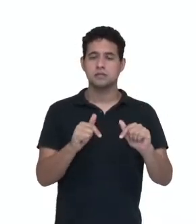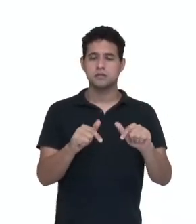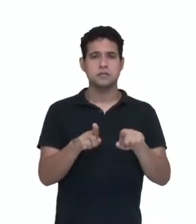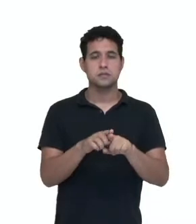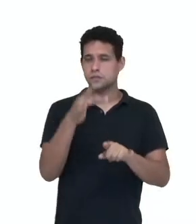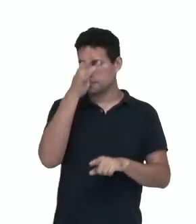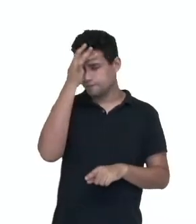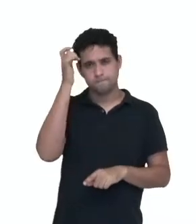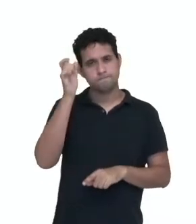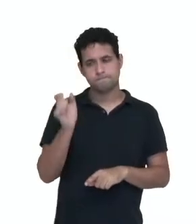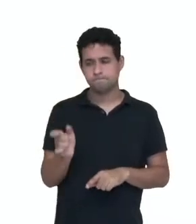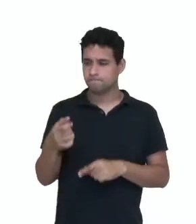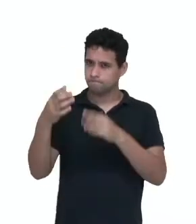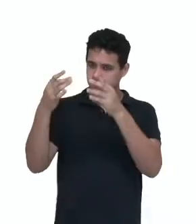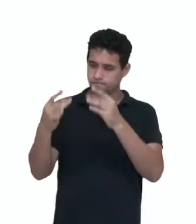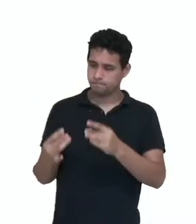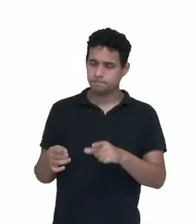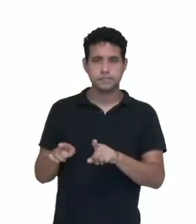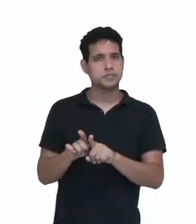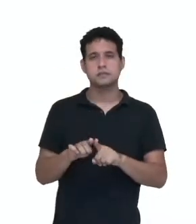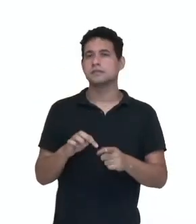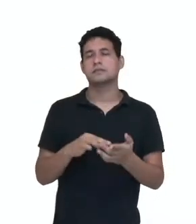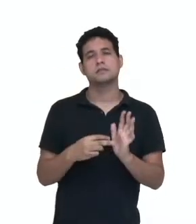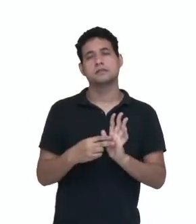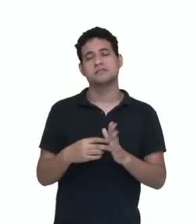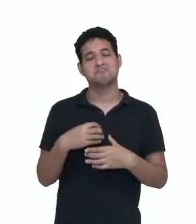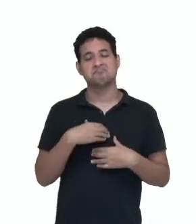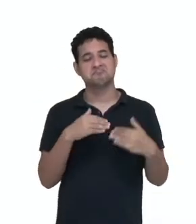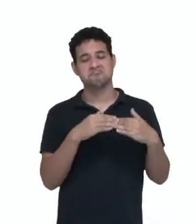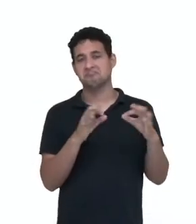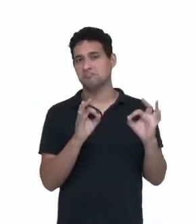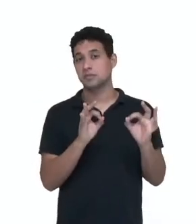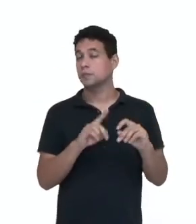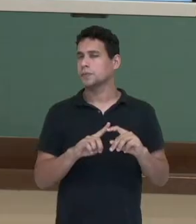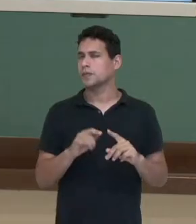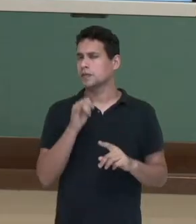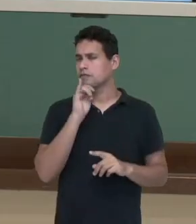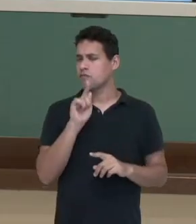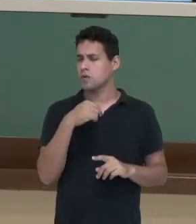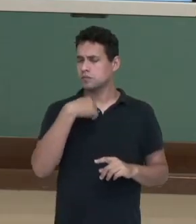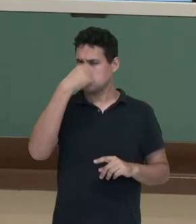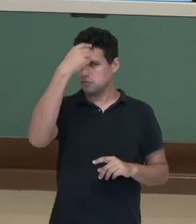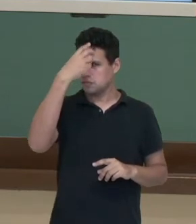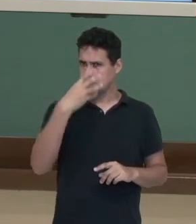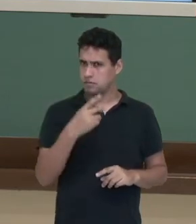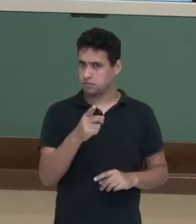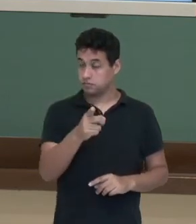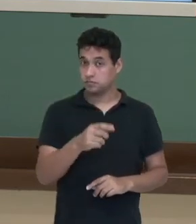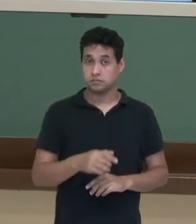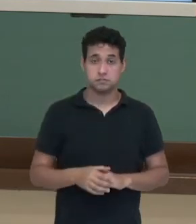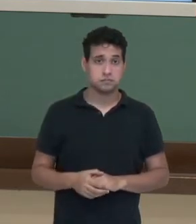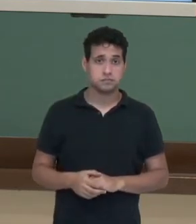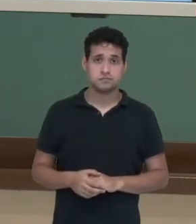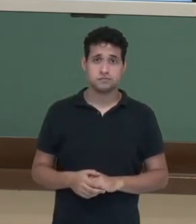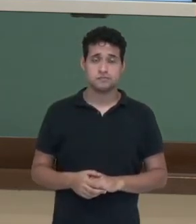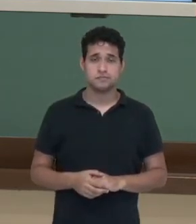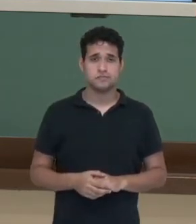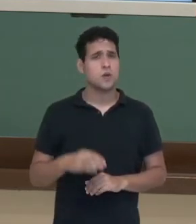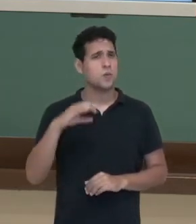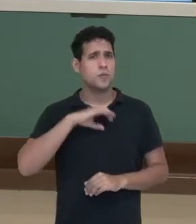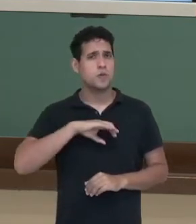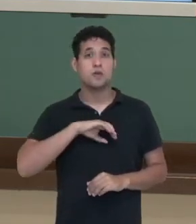não especificado, generalmente sem sentido. Bueno, vou explicar para vocês. Português é